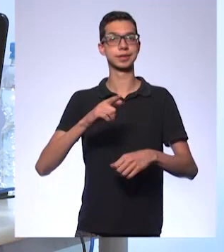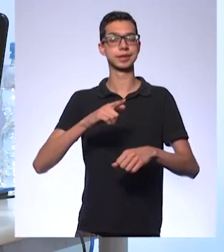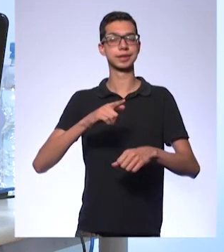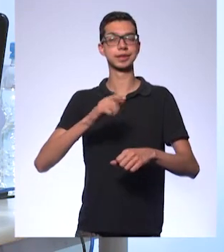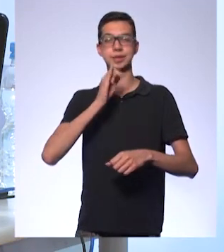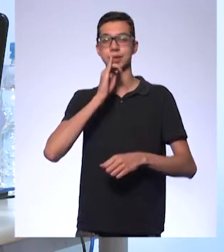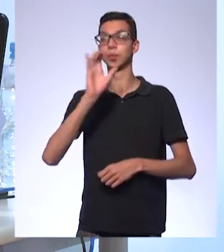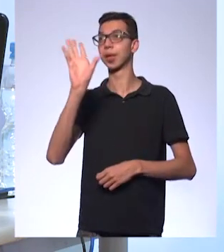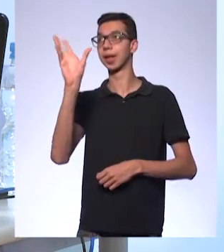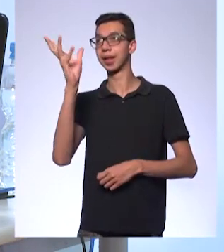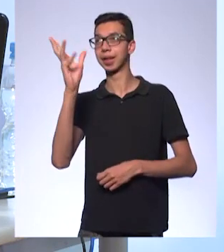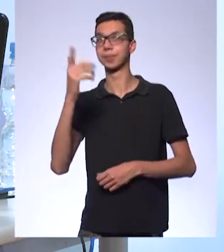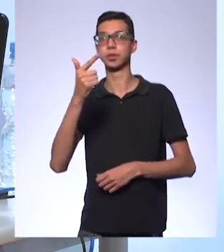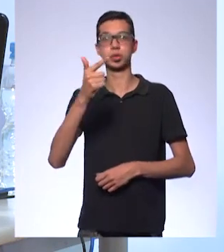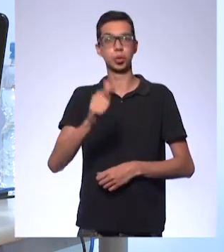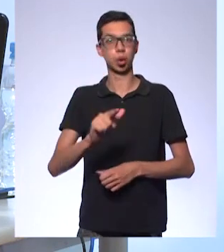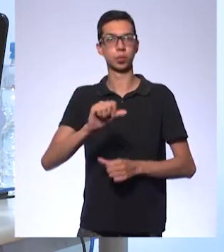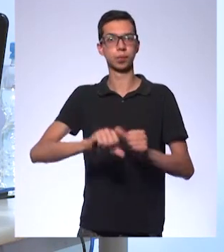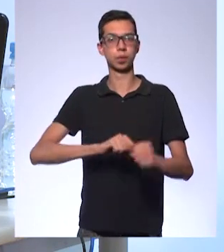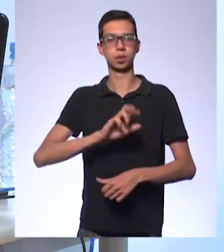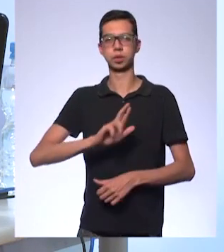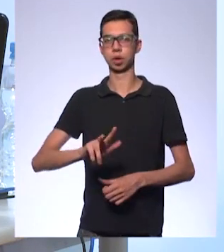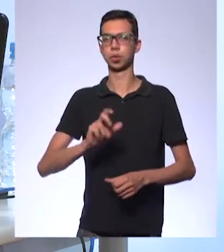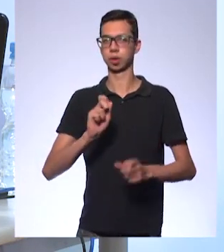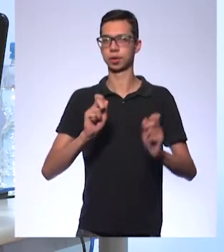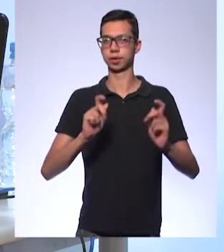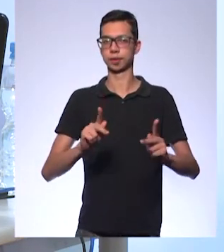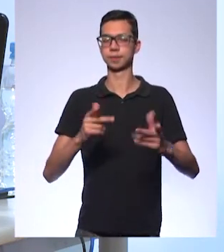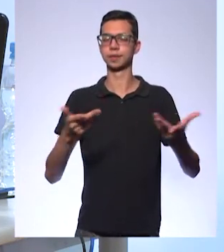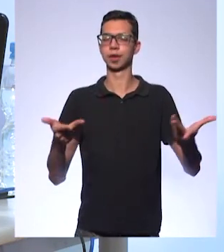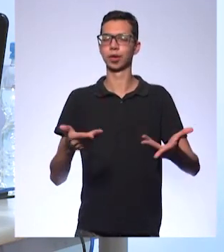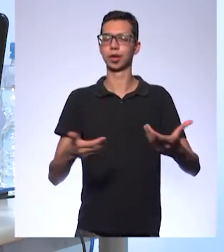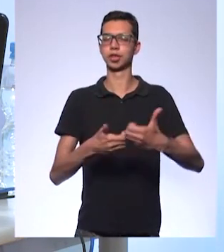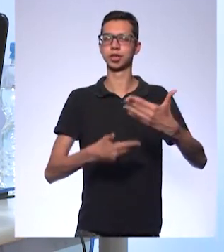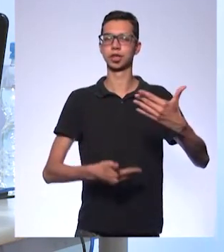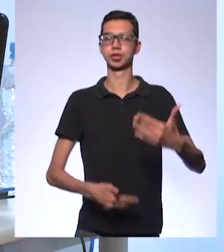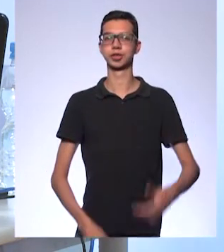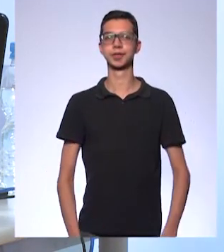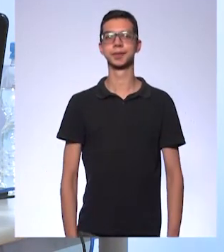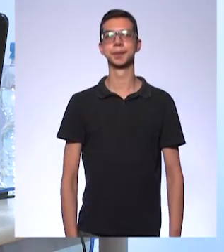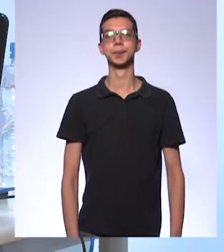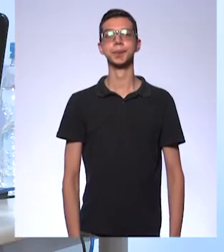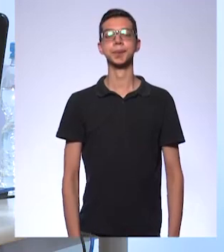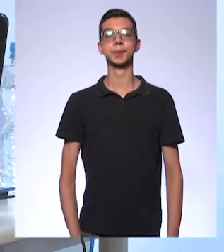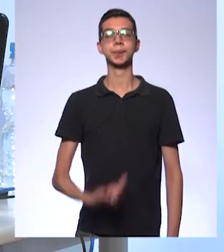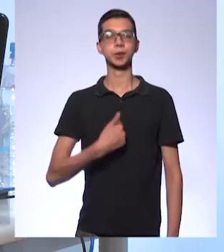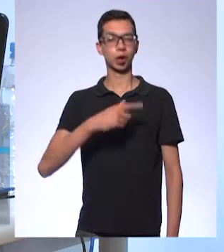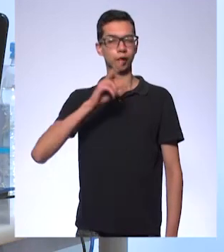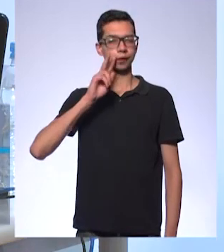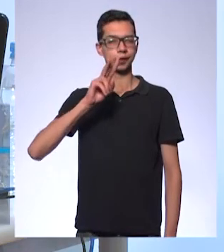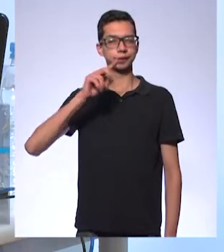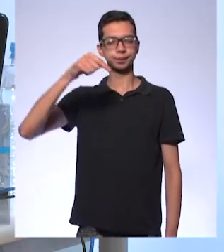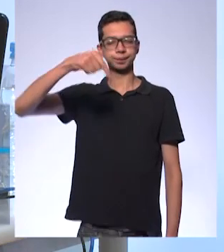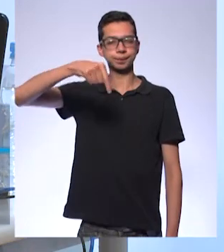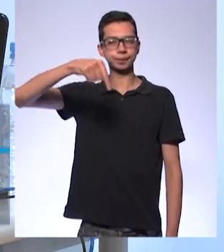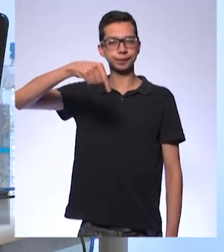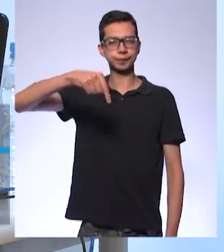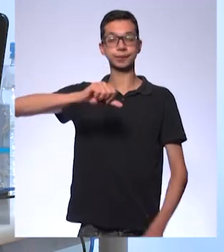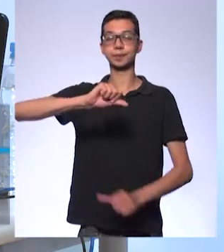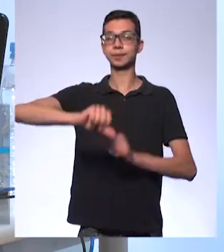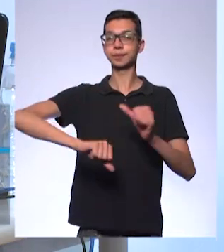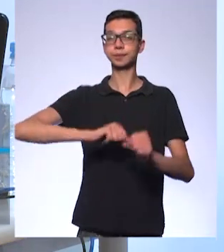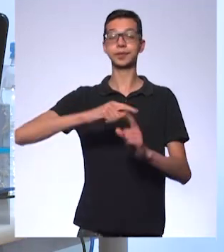de novo, nono ano. Bora lá, no chat. Vou lá para baixo. Aqui eles estão. Mudança